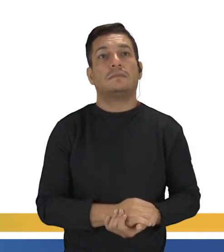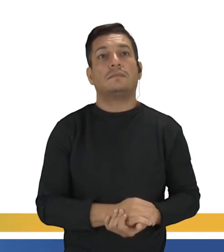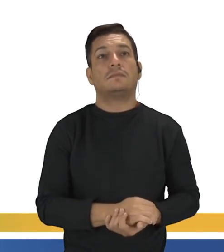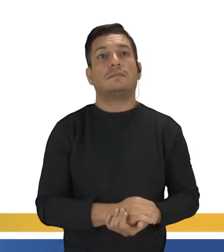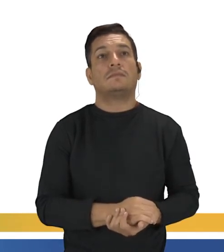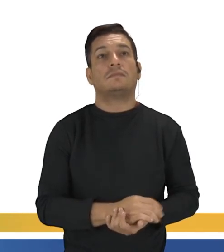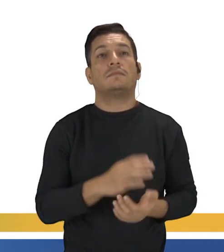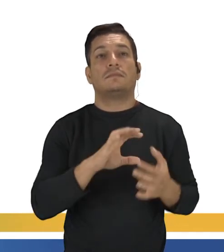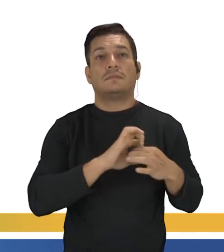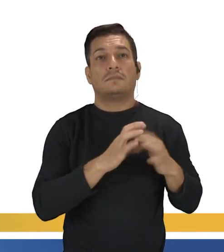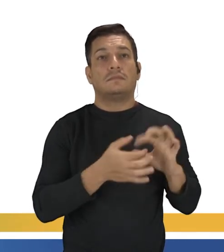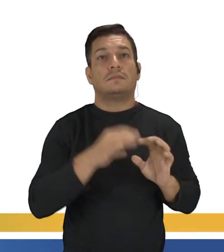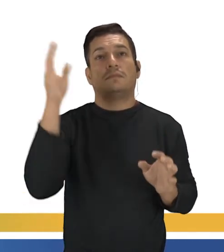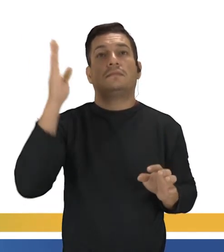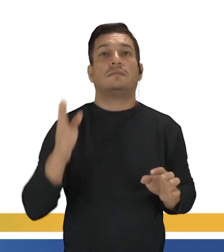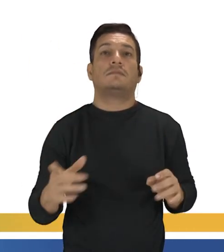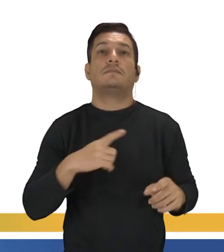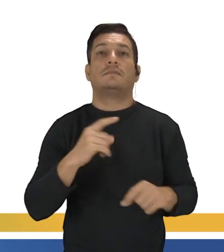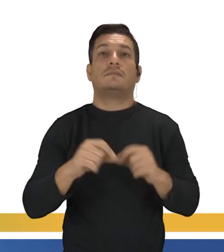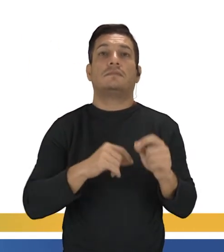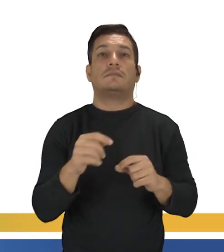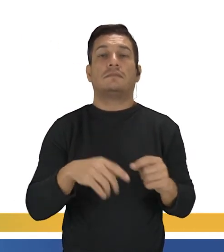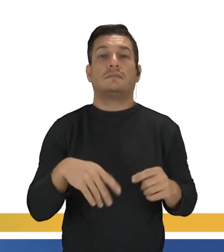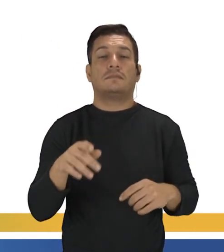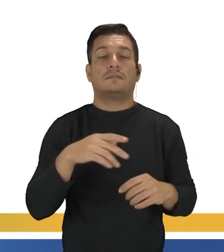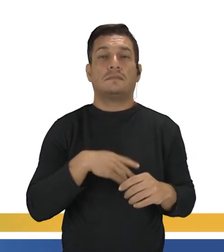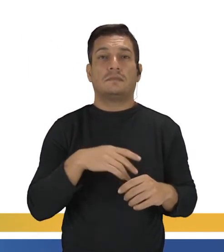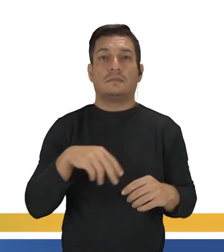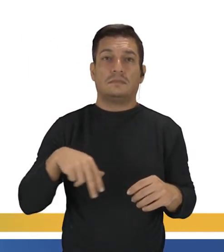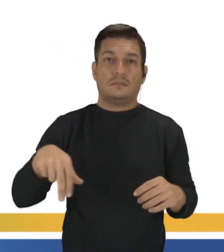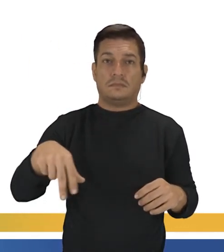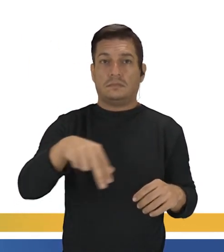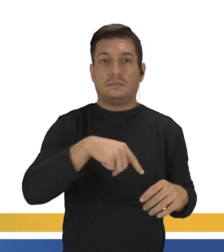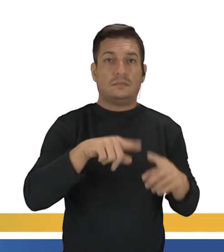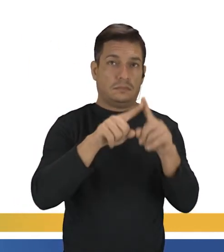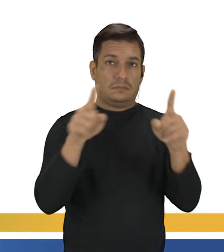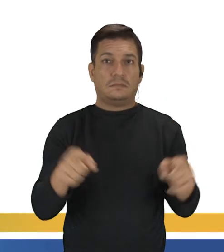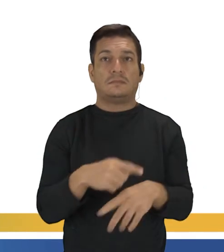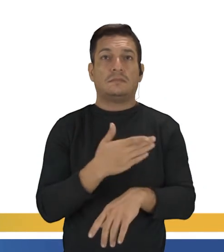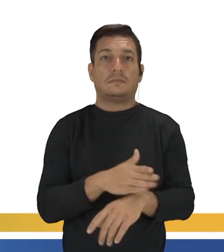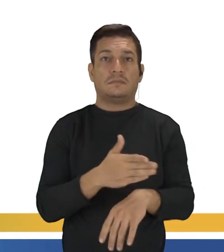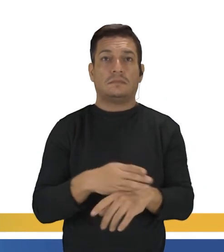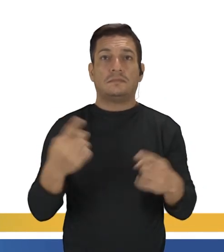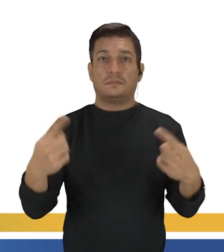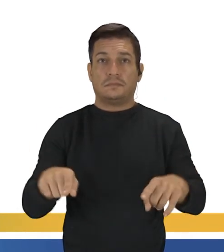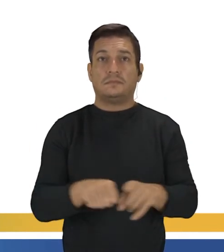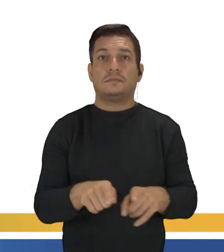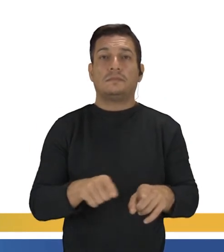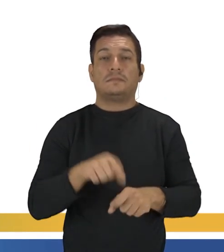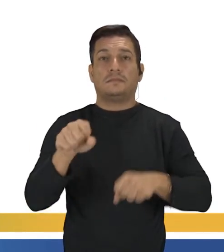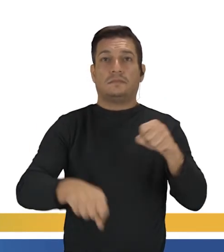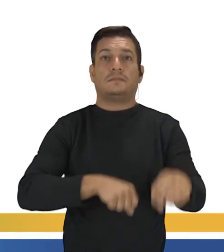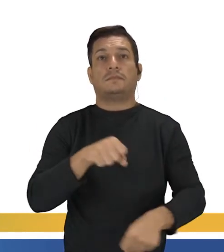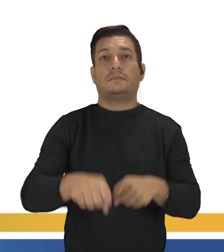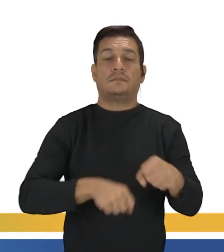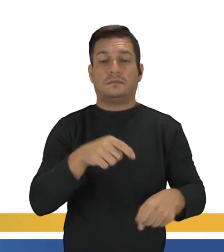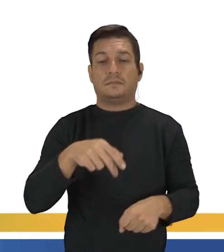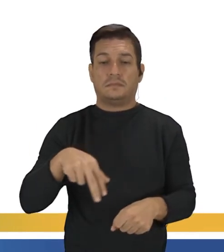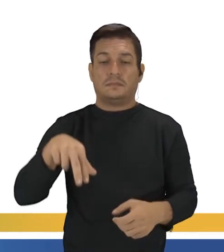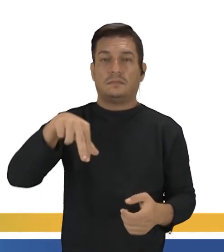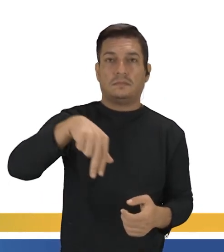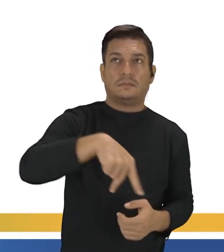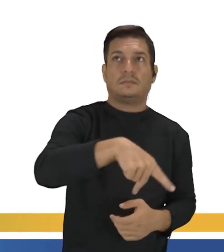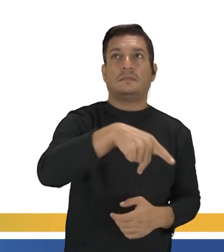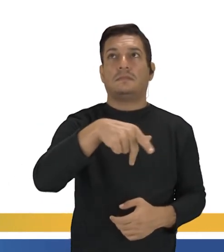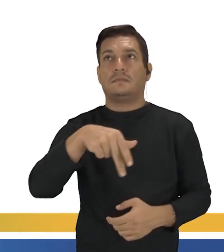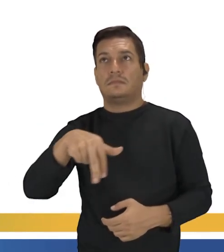O Comitê Olímpico Brasileiro dispõe de uma pista circular utilizada para a prática de treinamentos e competições de ciclismo e patinação.